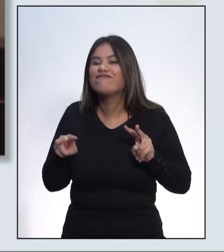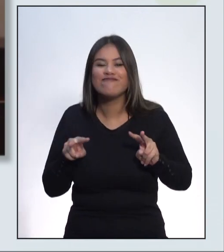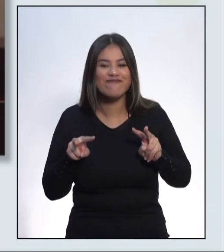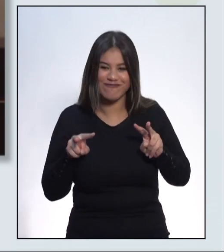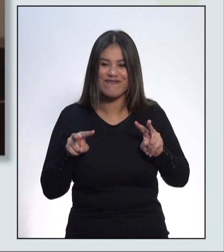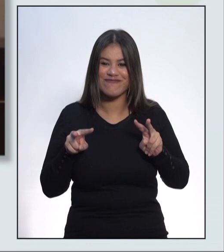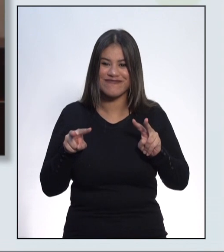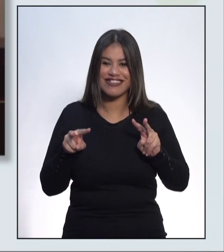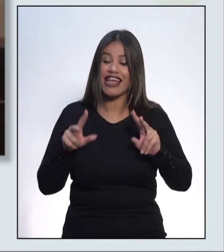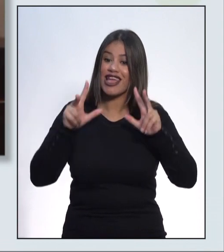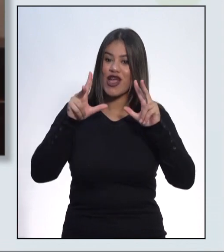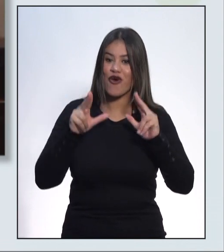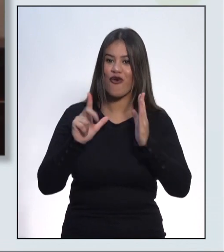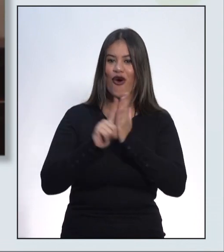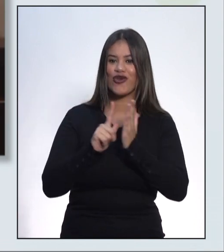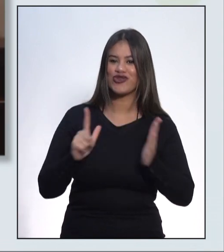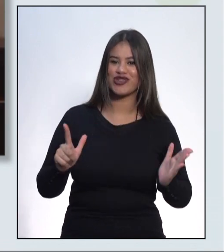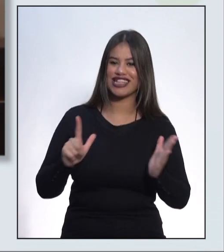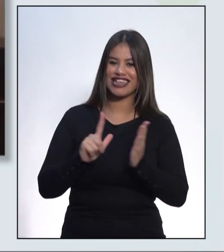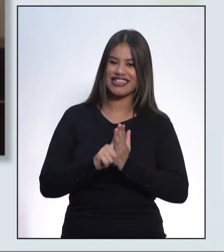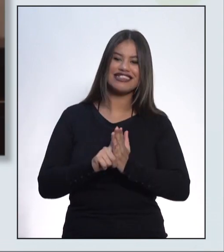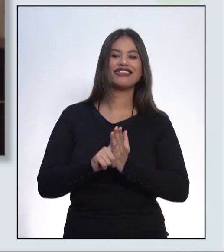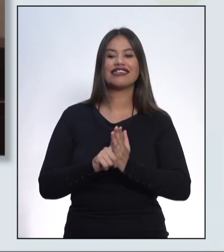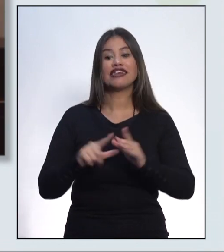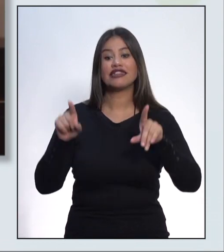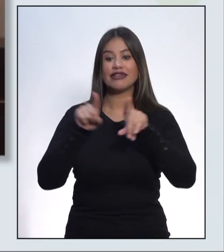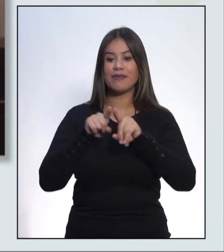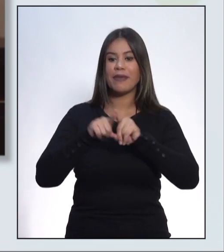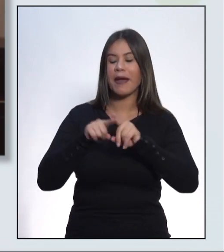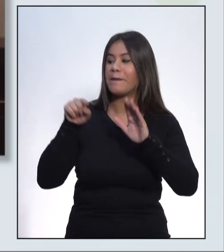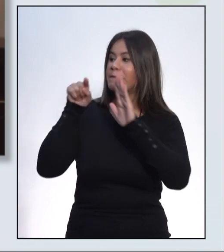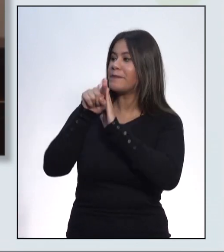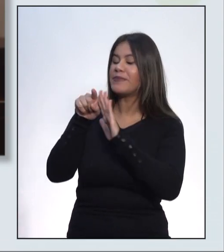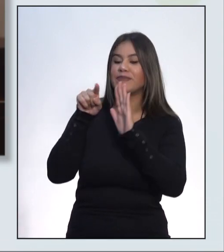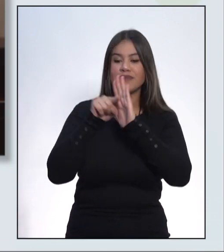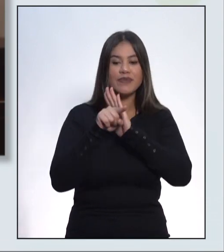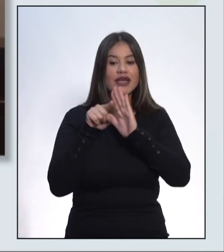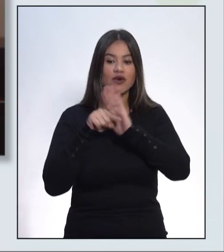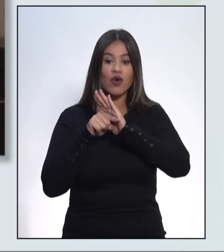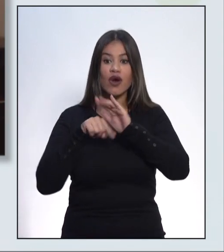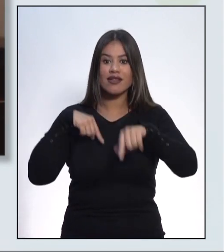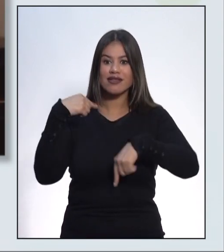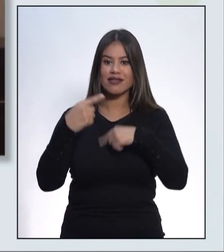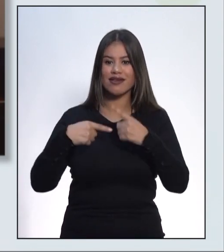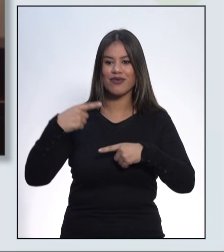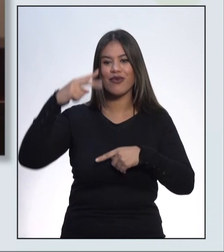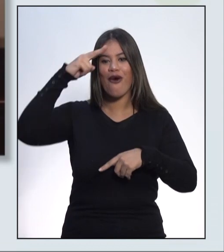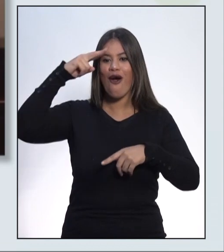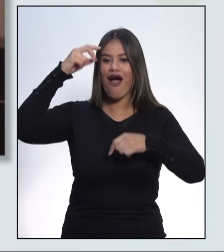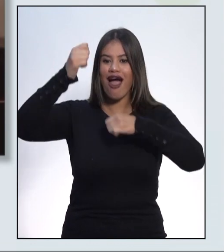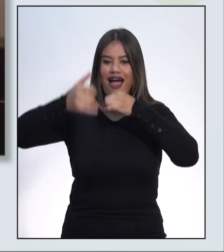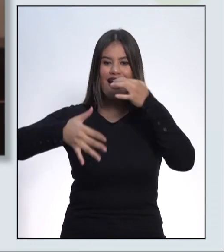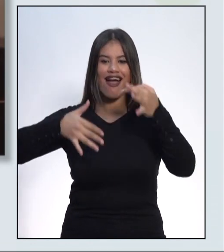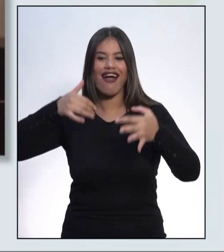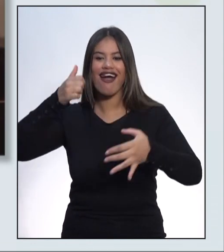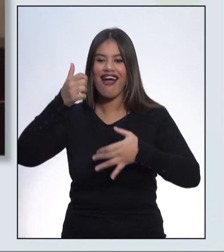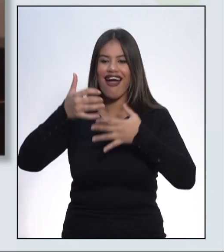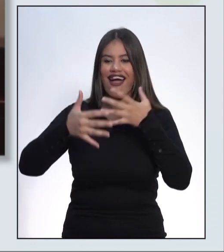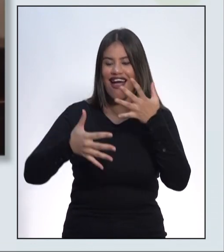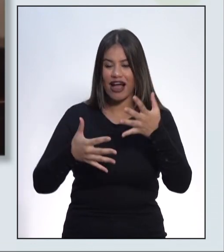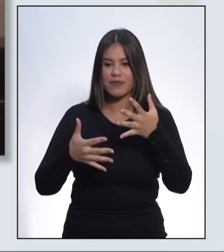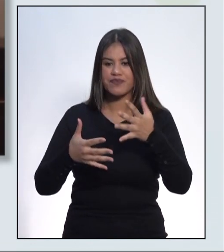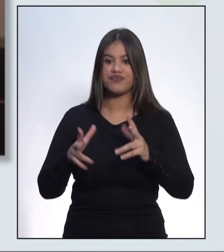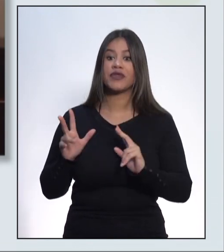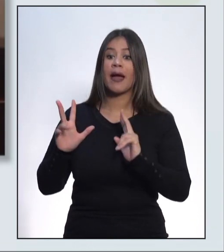como um jornalista? E também como fazer boas perguntas para contar uma história? Você já reparou